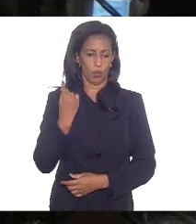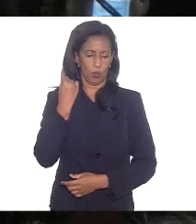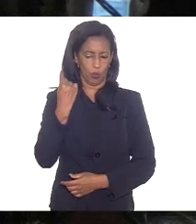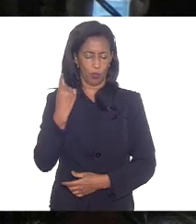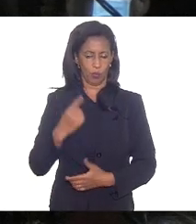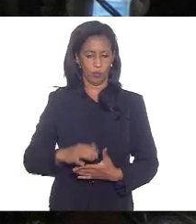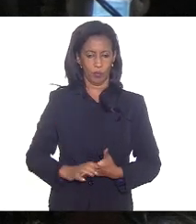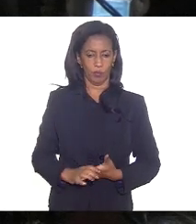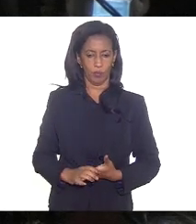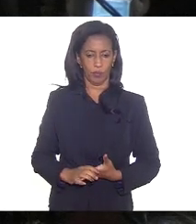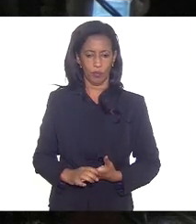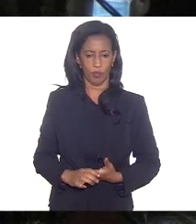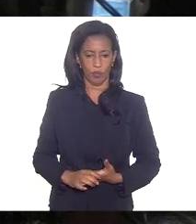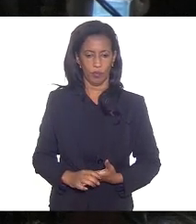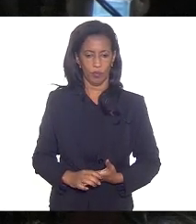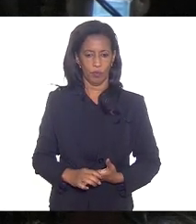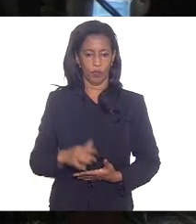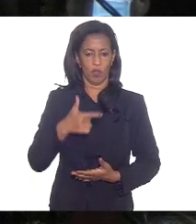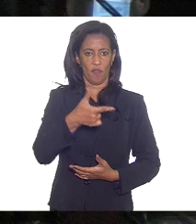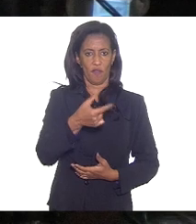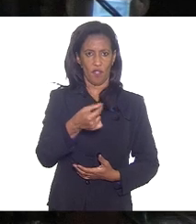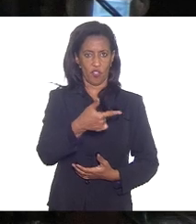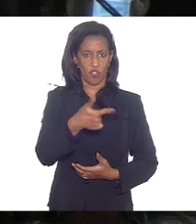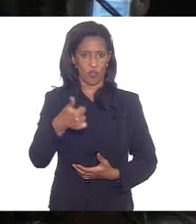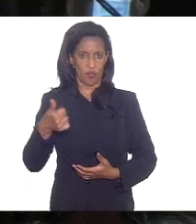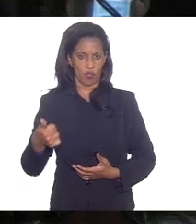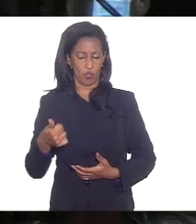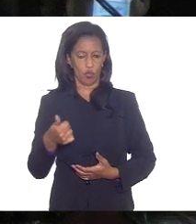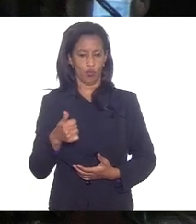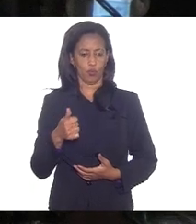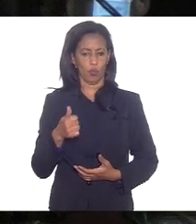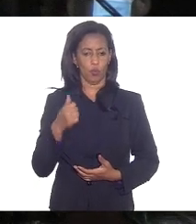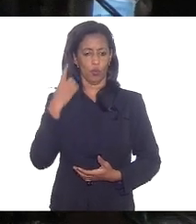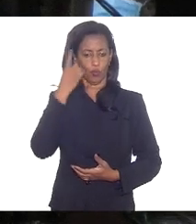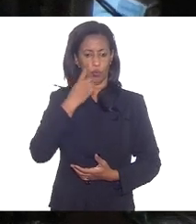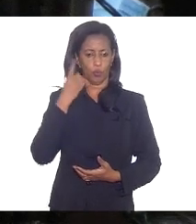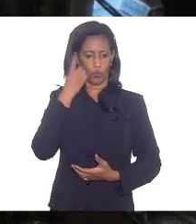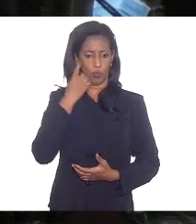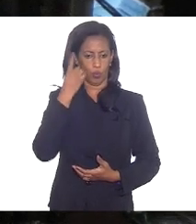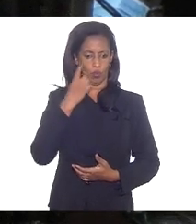número 493 de 2021, de autoria do deputado